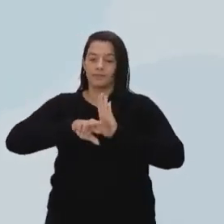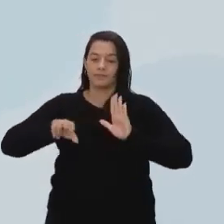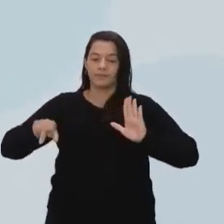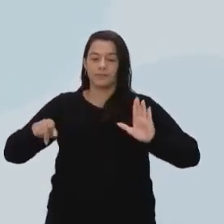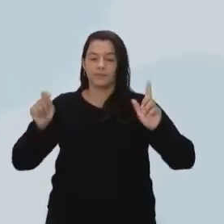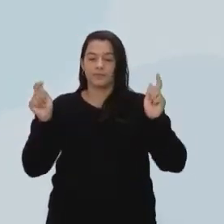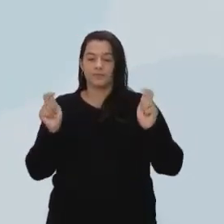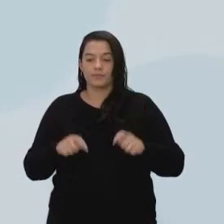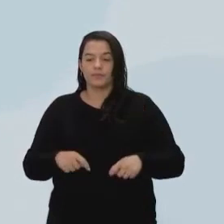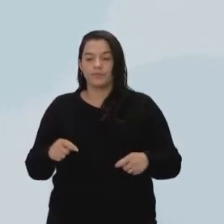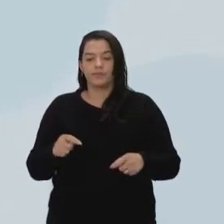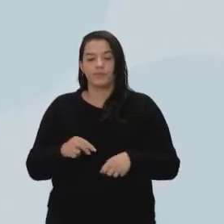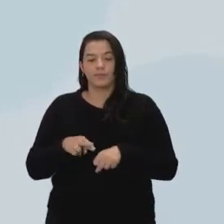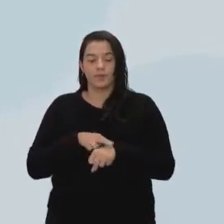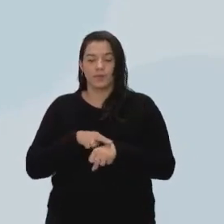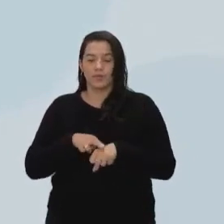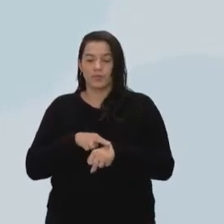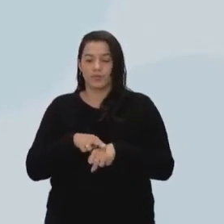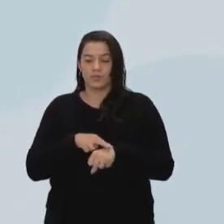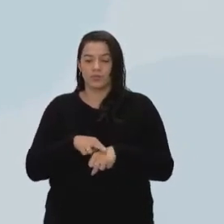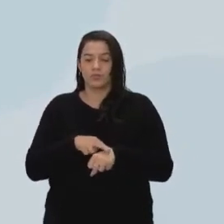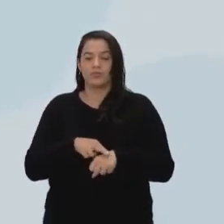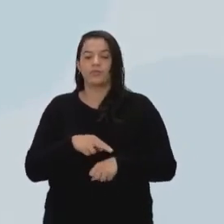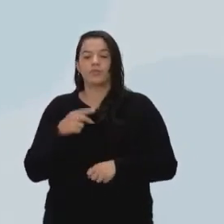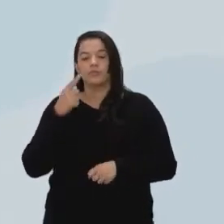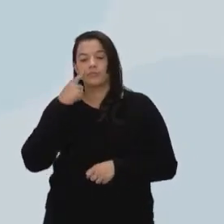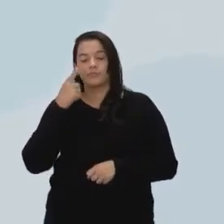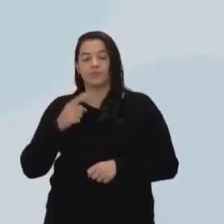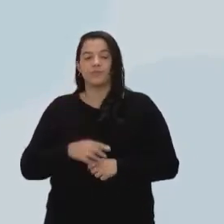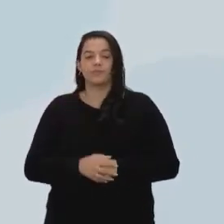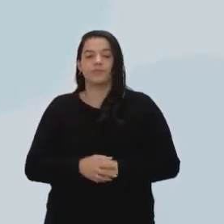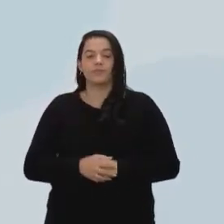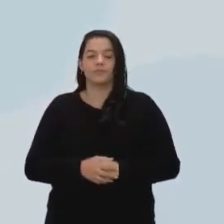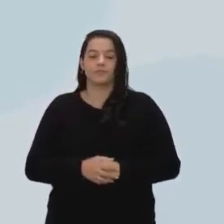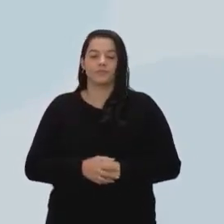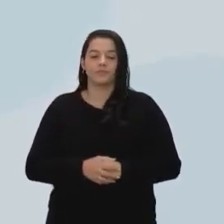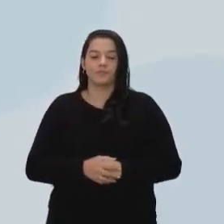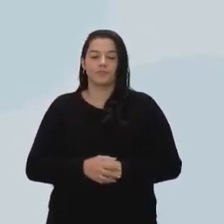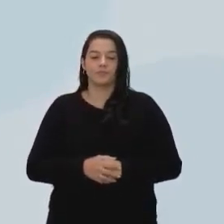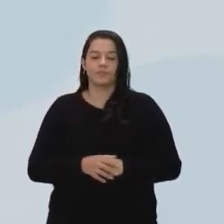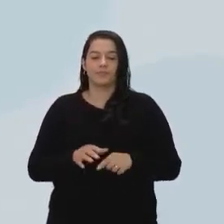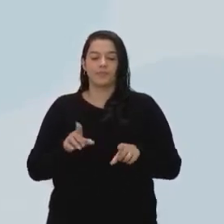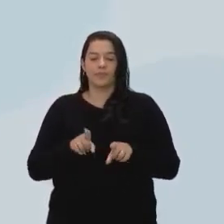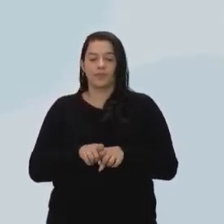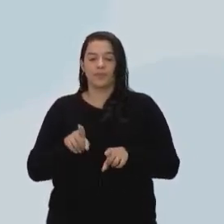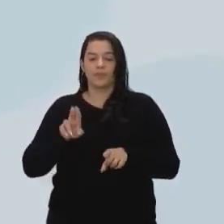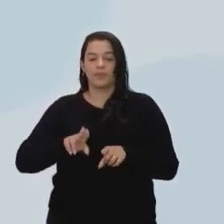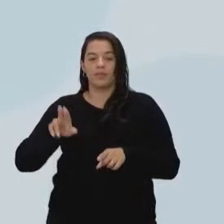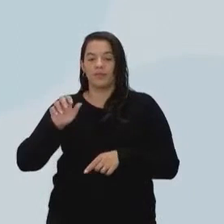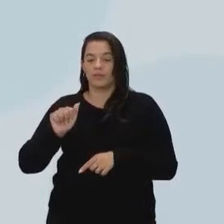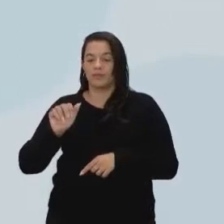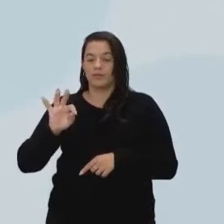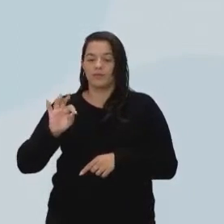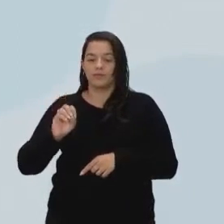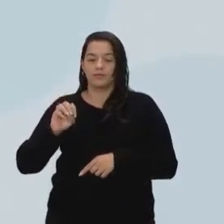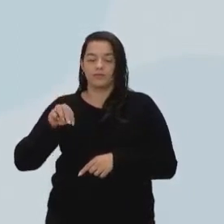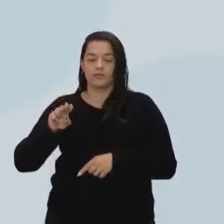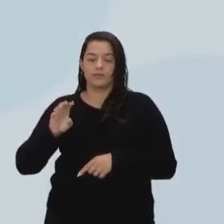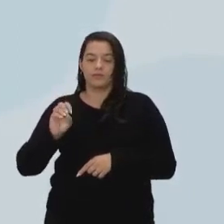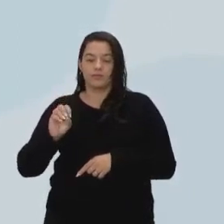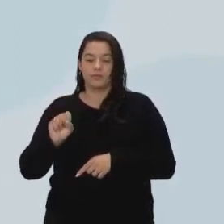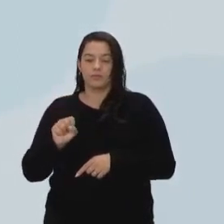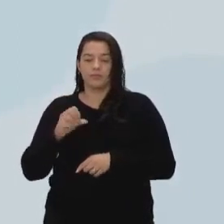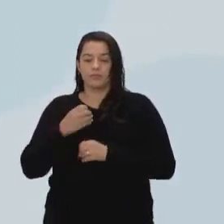forma na cor roxa, vamos dizer assim, né, lilás, roxo, e os átomos do oxigênio, do elemento químico